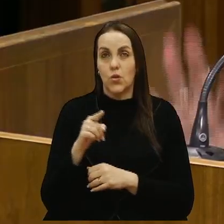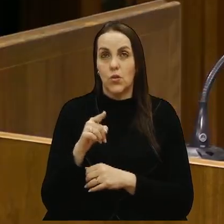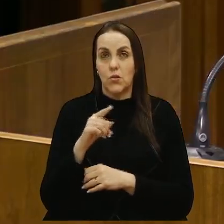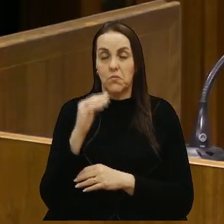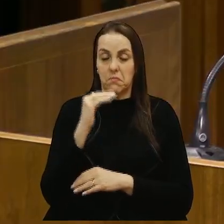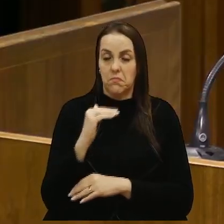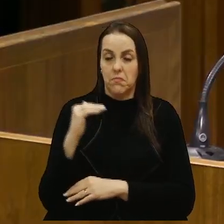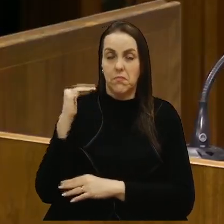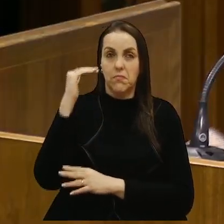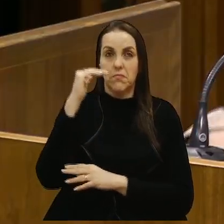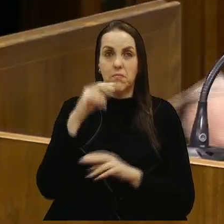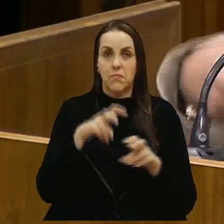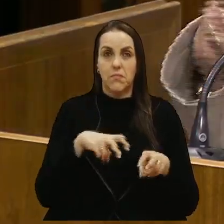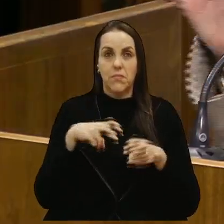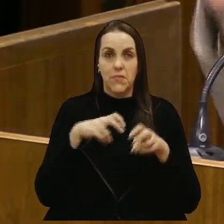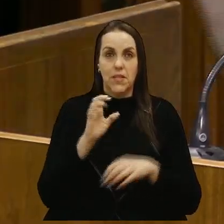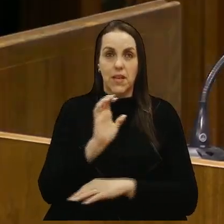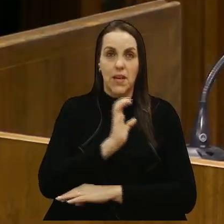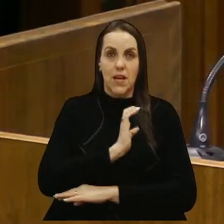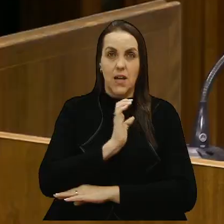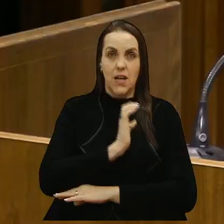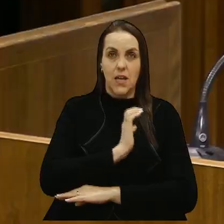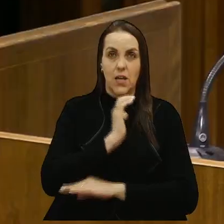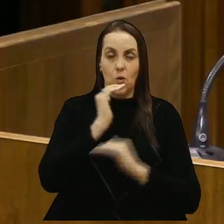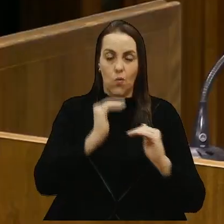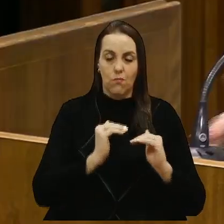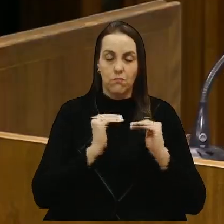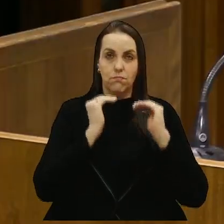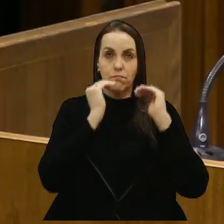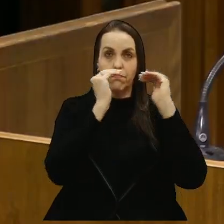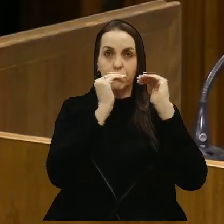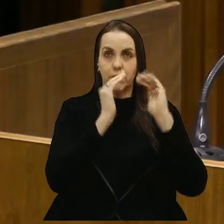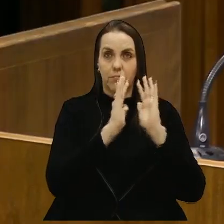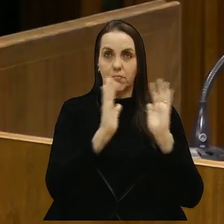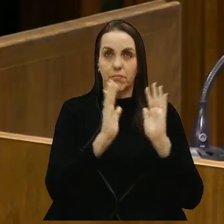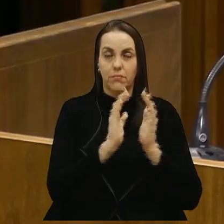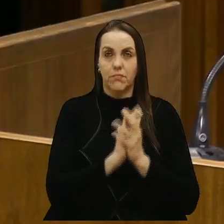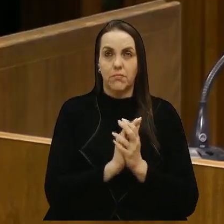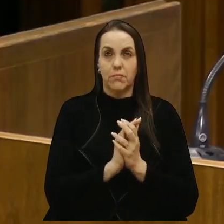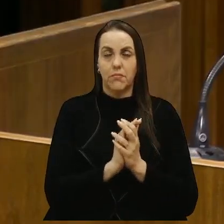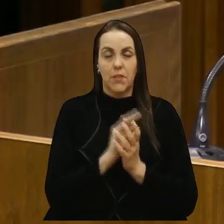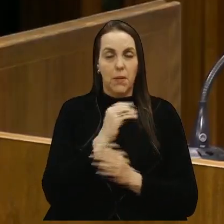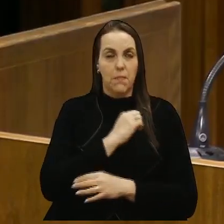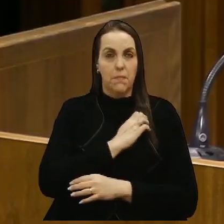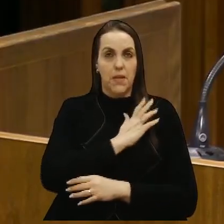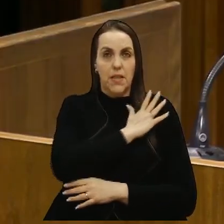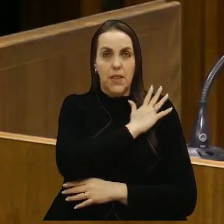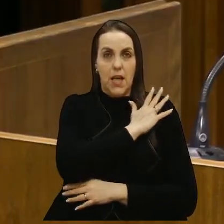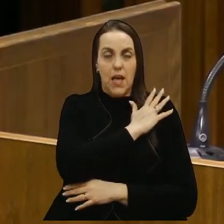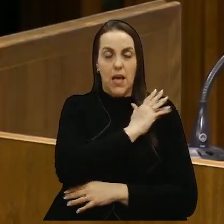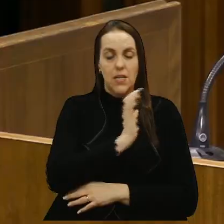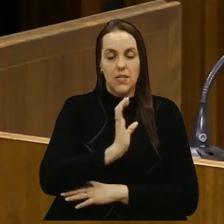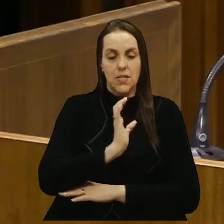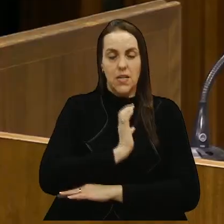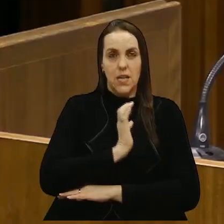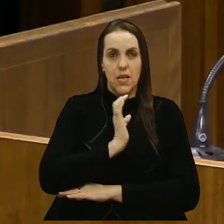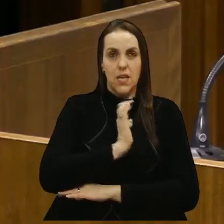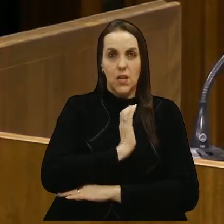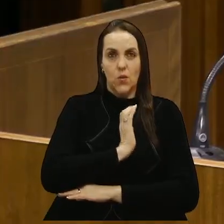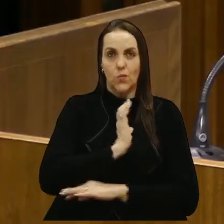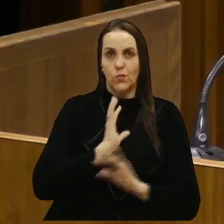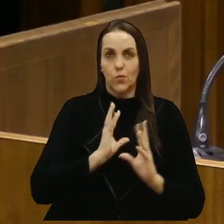senhores de engenhos riquíssimos, a alta burocracia militar, os burgueses enriquecidos.